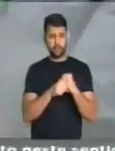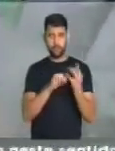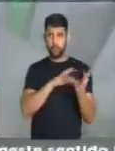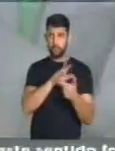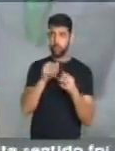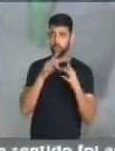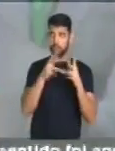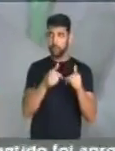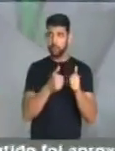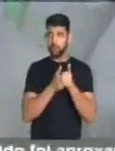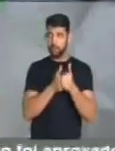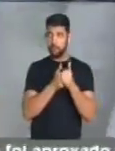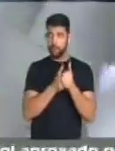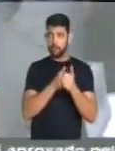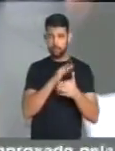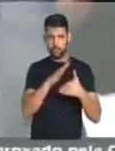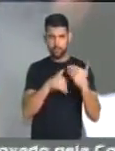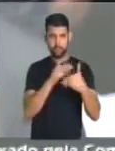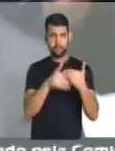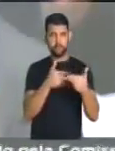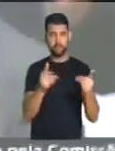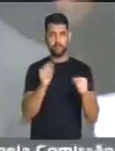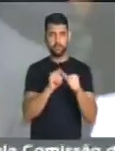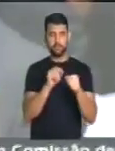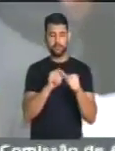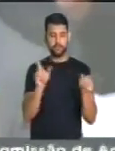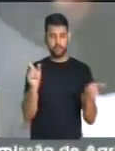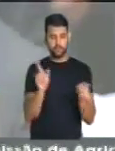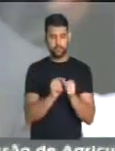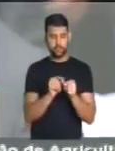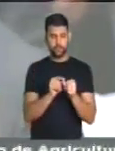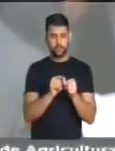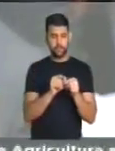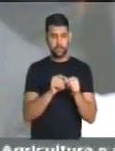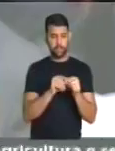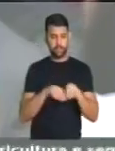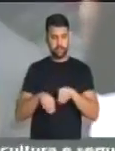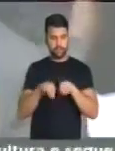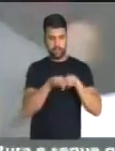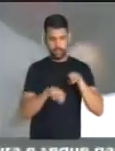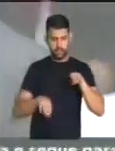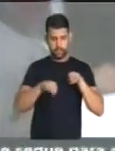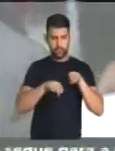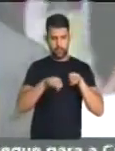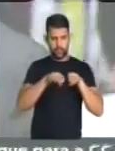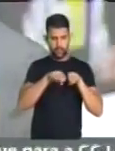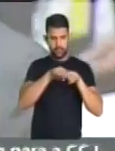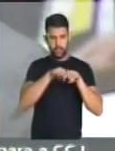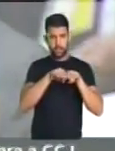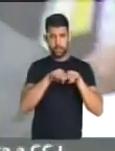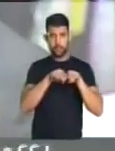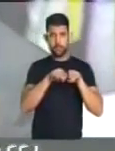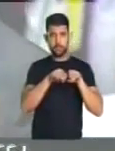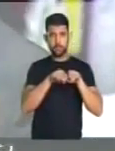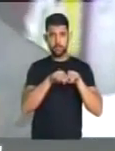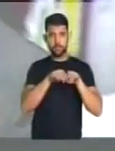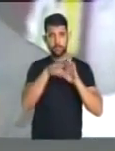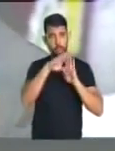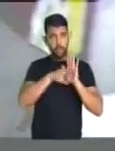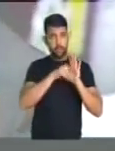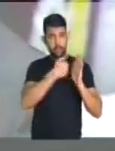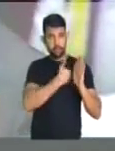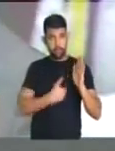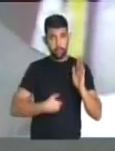inteiro acompanhou uma evolução da diminuição da desigualdade do nosso país. Políticas públicas